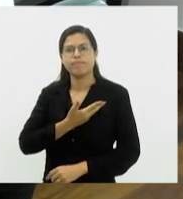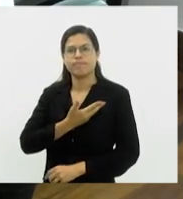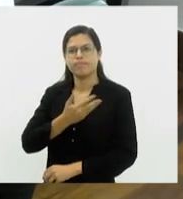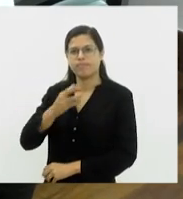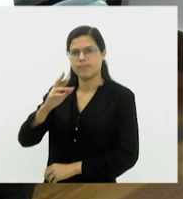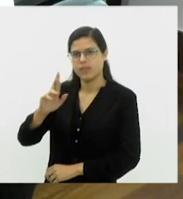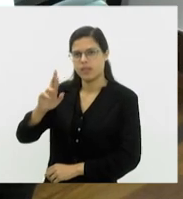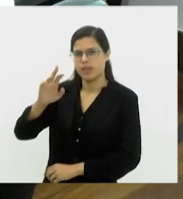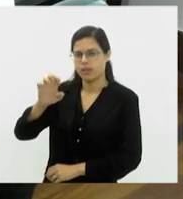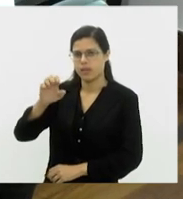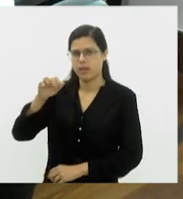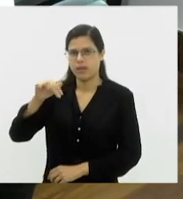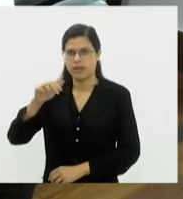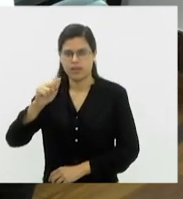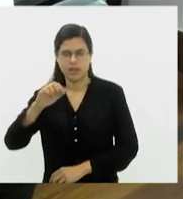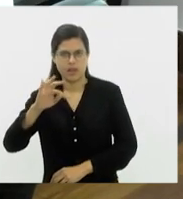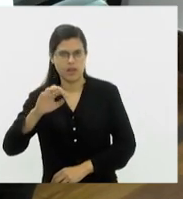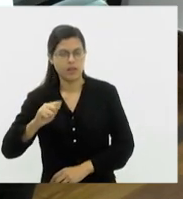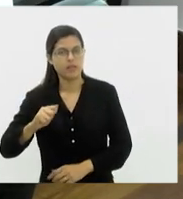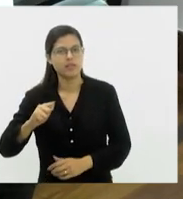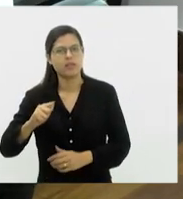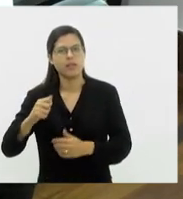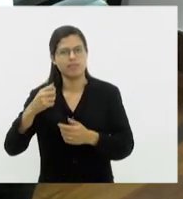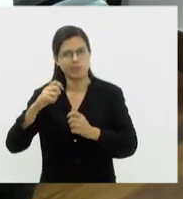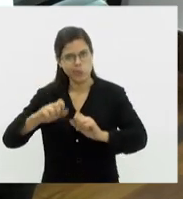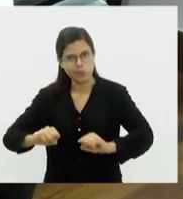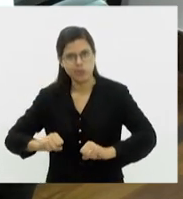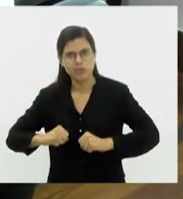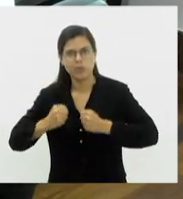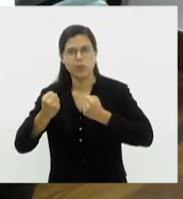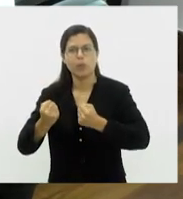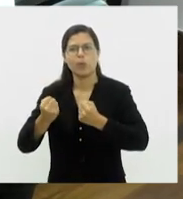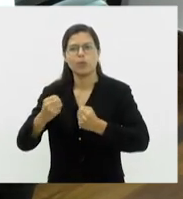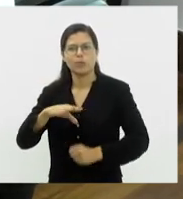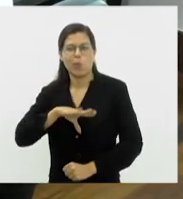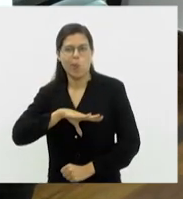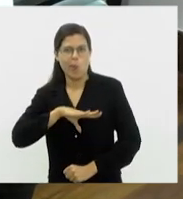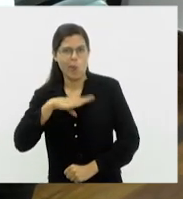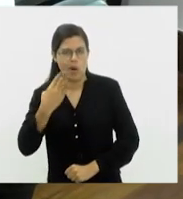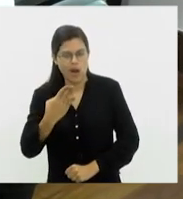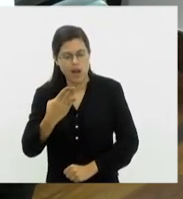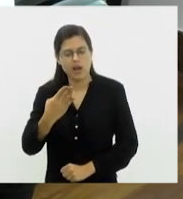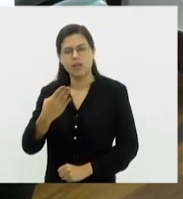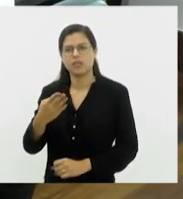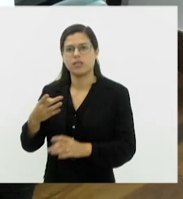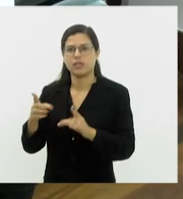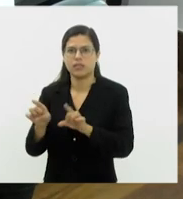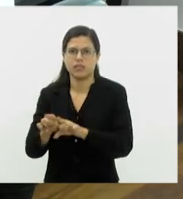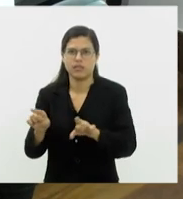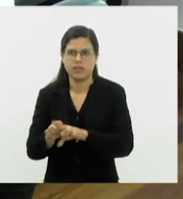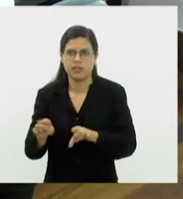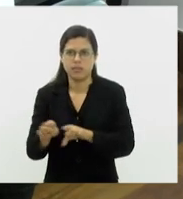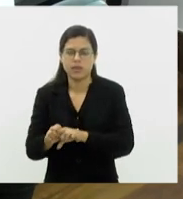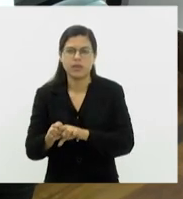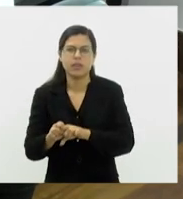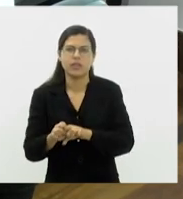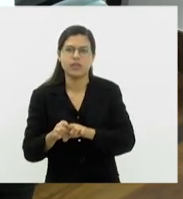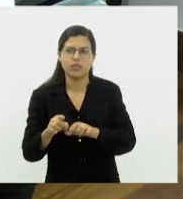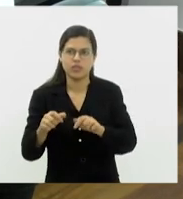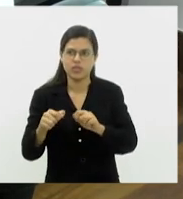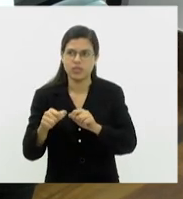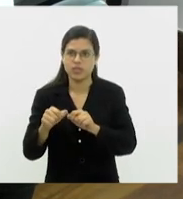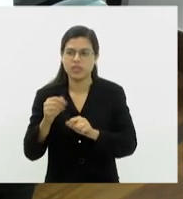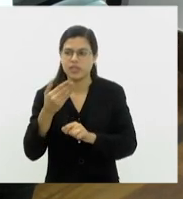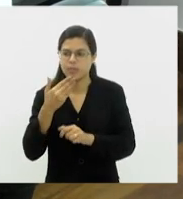eh por toda a dedicação primeiro pela coragem e pela iniciativa de protocolar esse